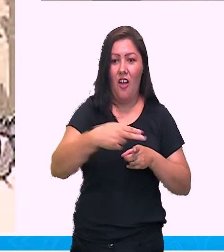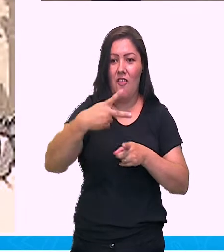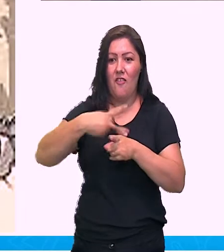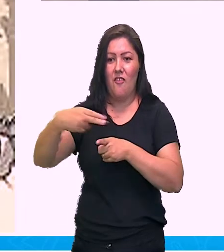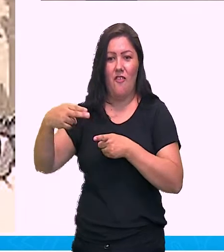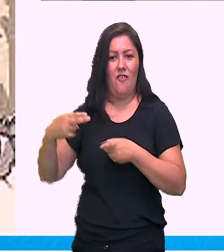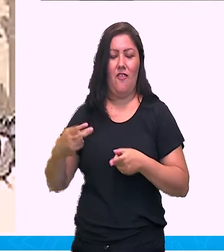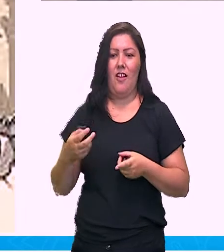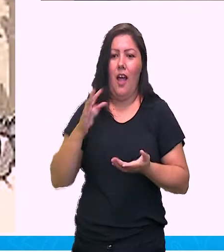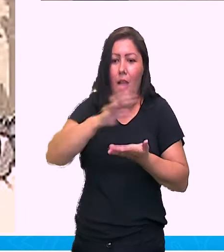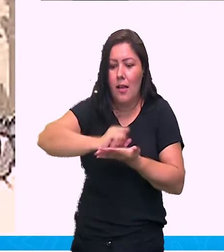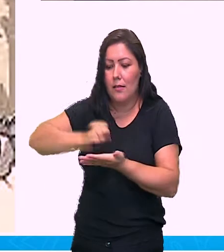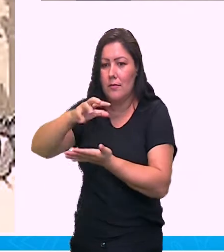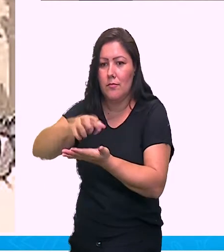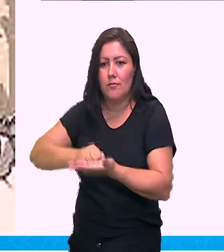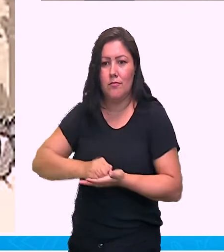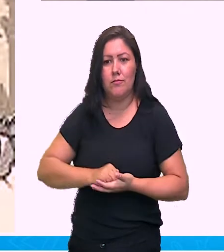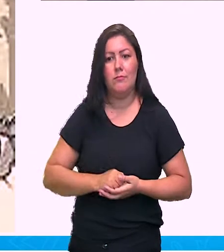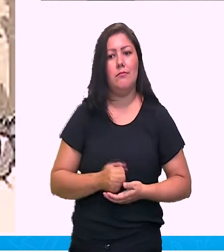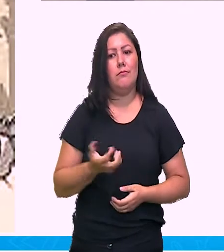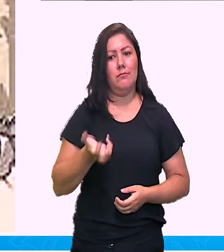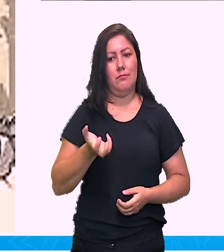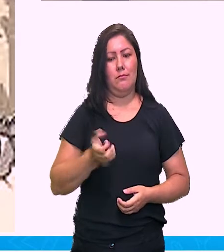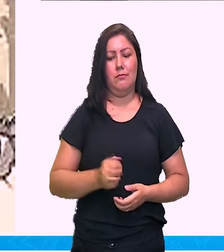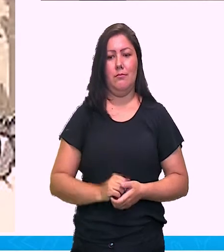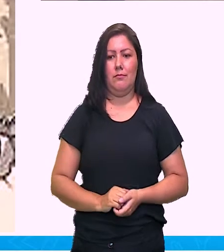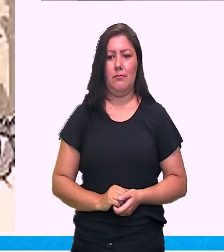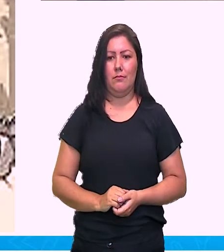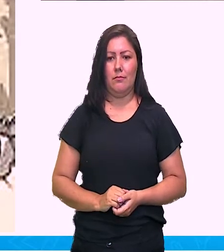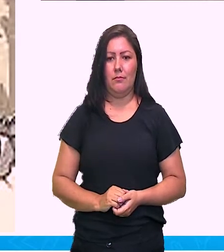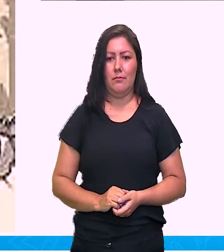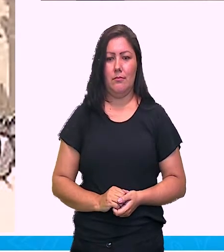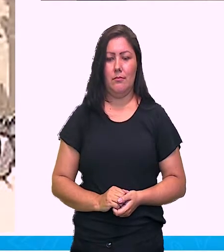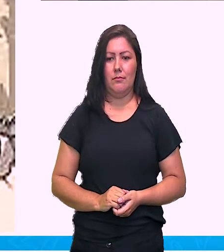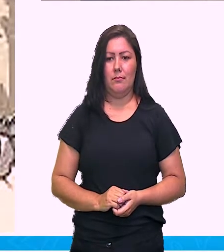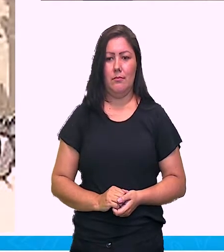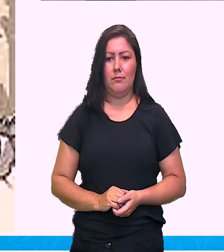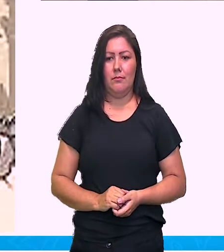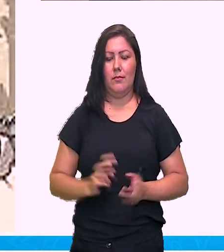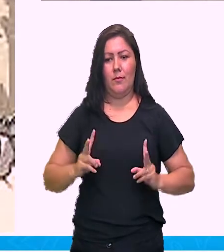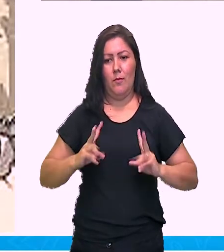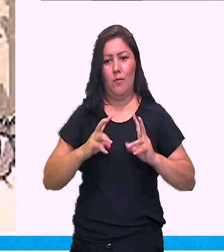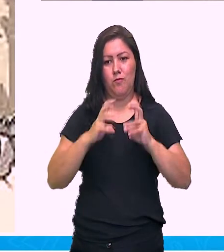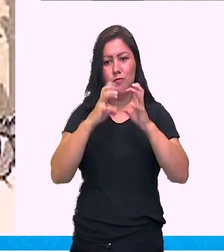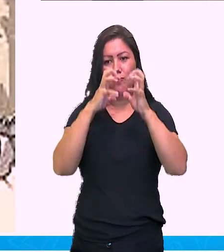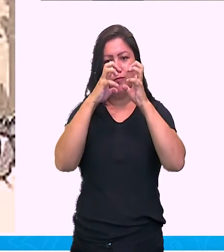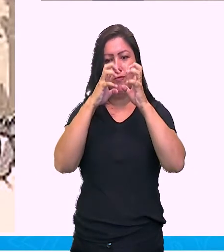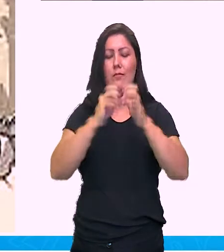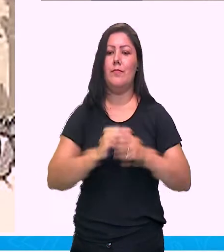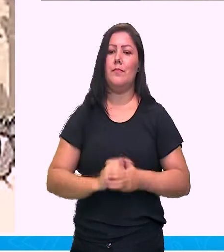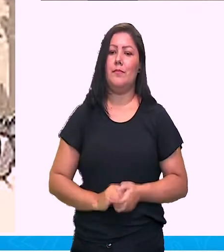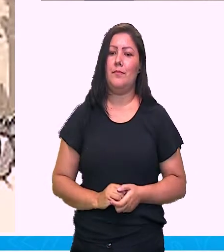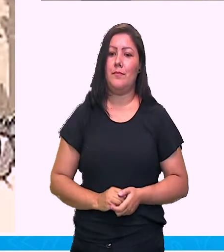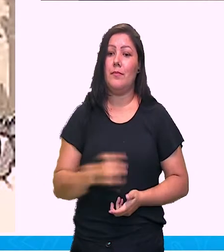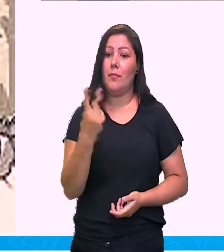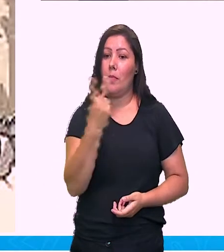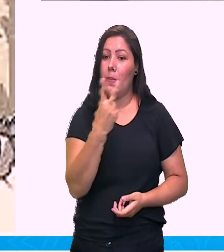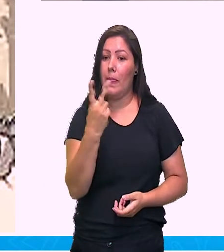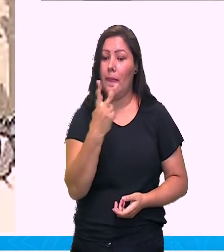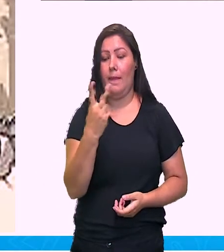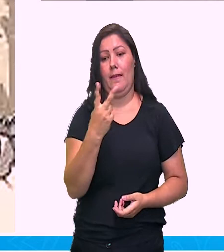Então, a geopolítica mundial aí, nós falamos que ela é o quê?